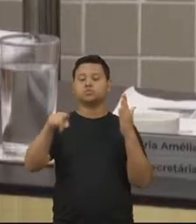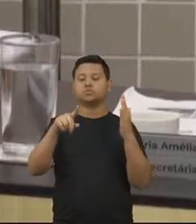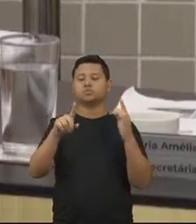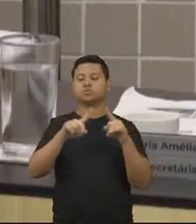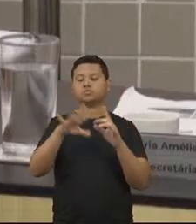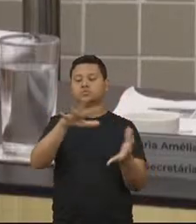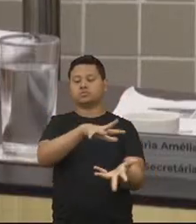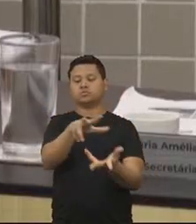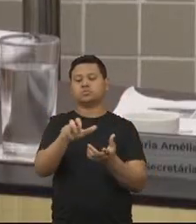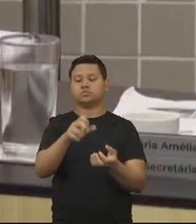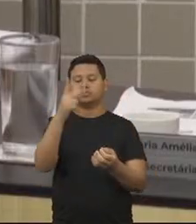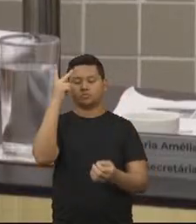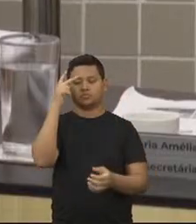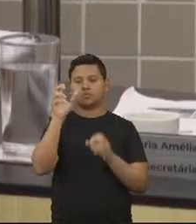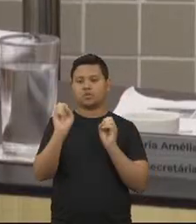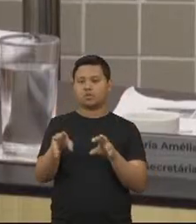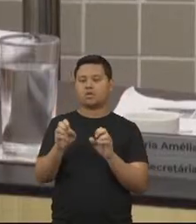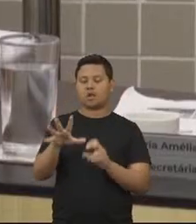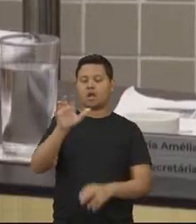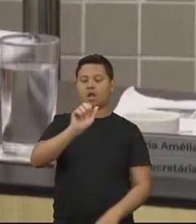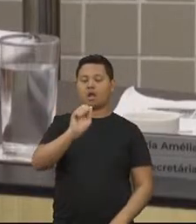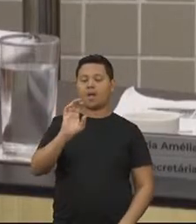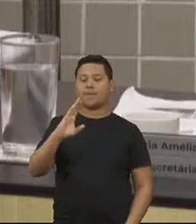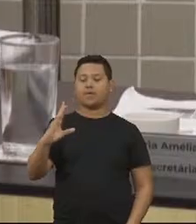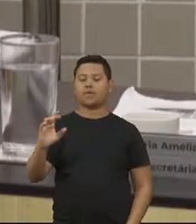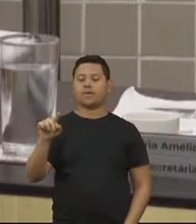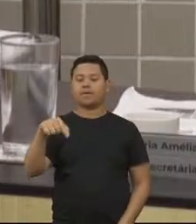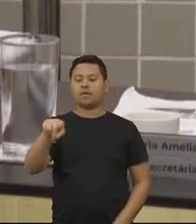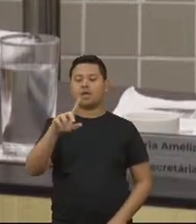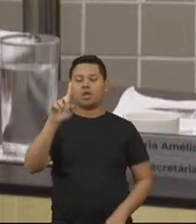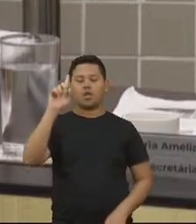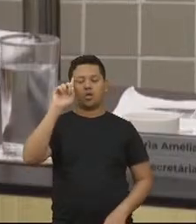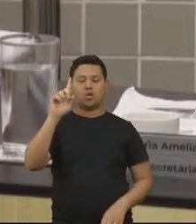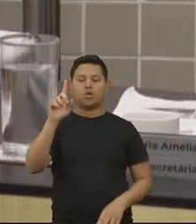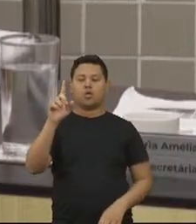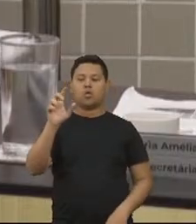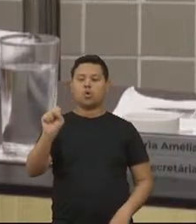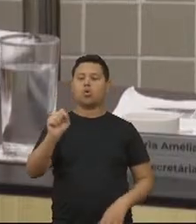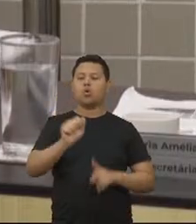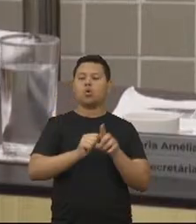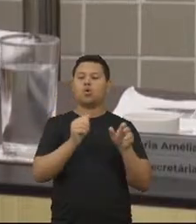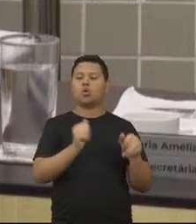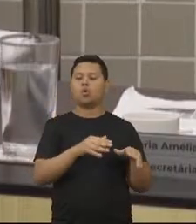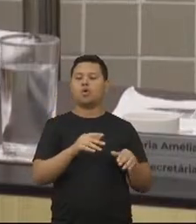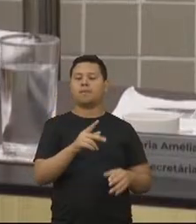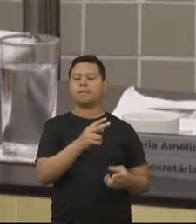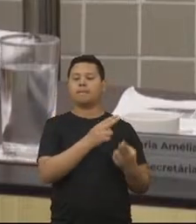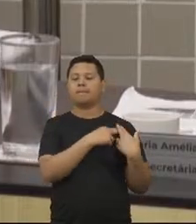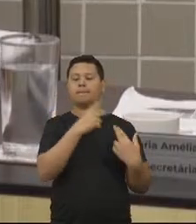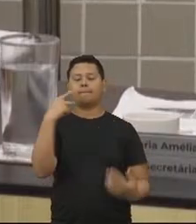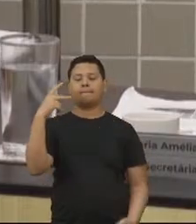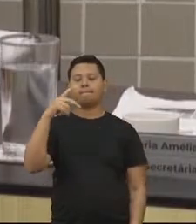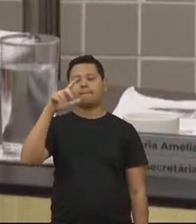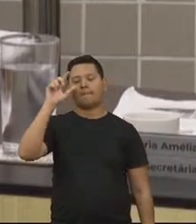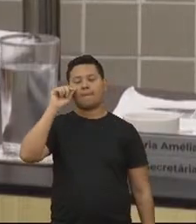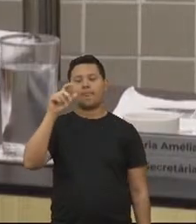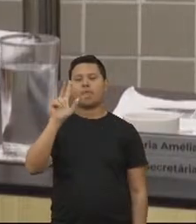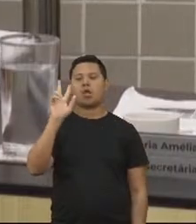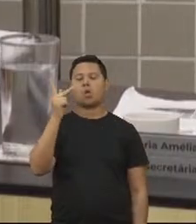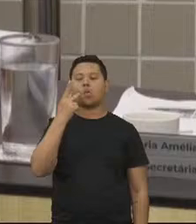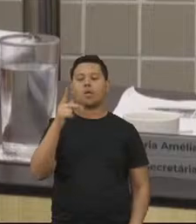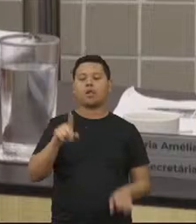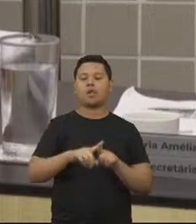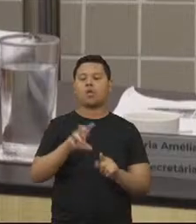Dia Mundial da Alfabetização, 8 de setembro. Autoria, vereadores Jean Araújo, Marcelo Dantas e Paulinho Esporte.